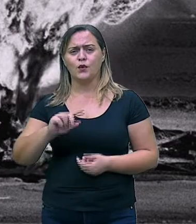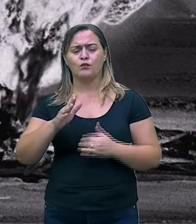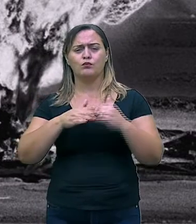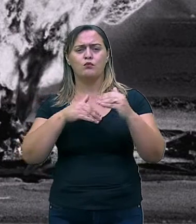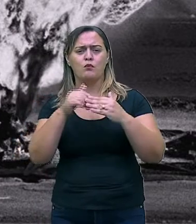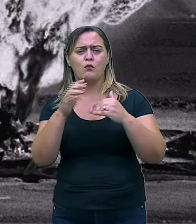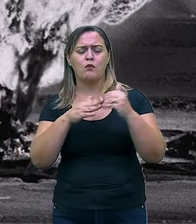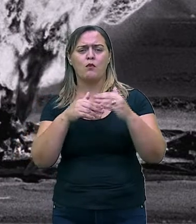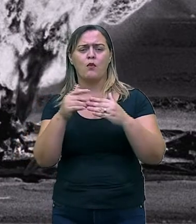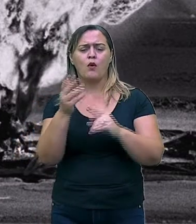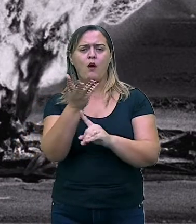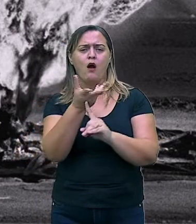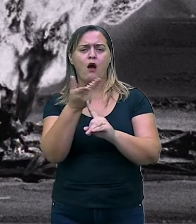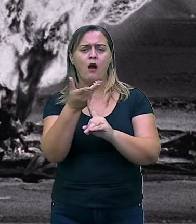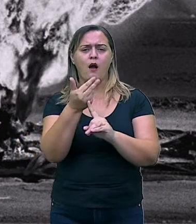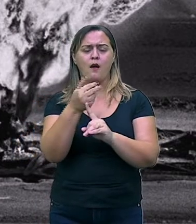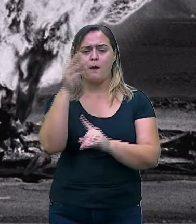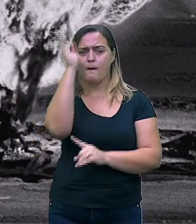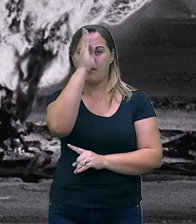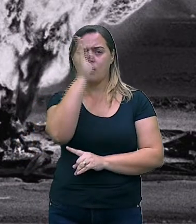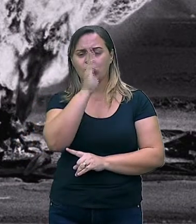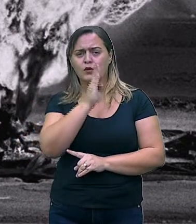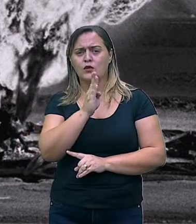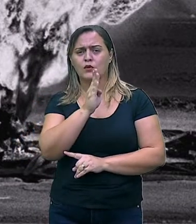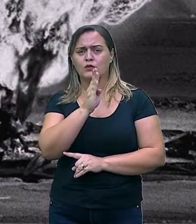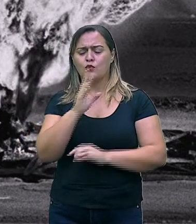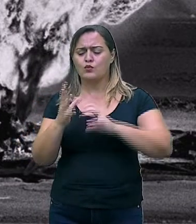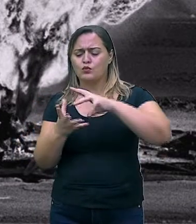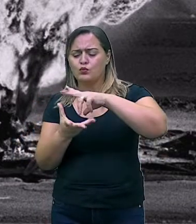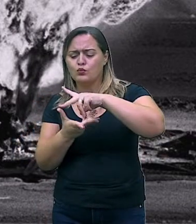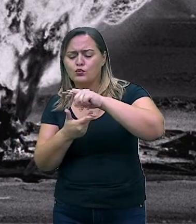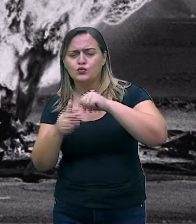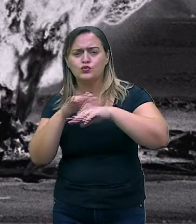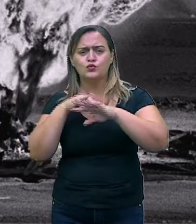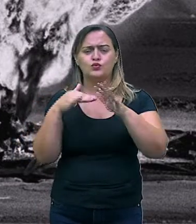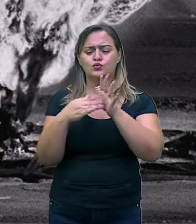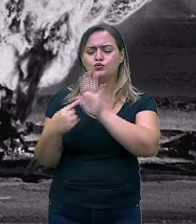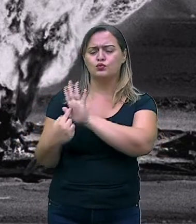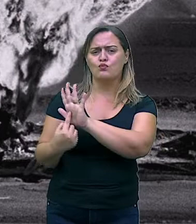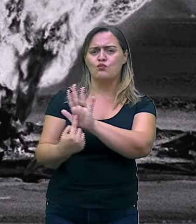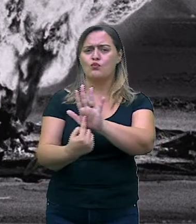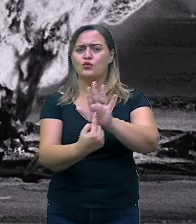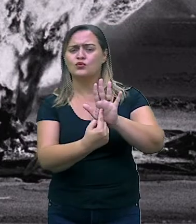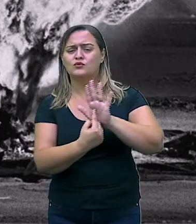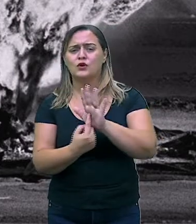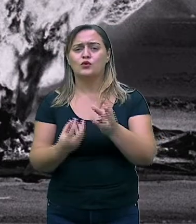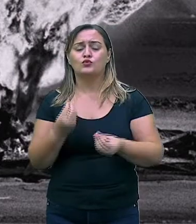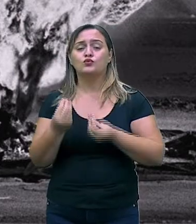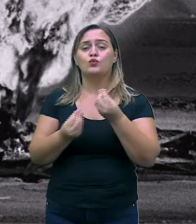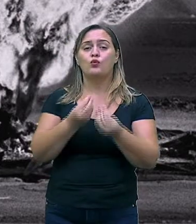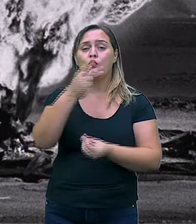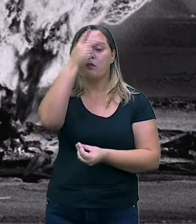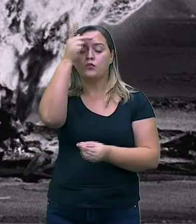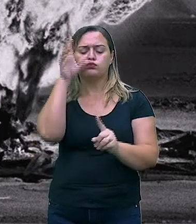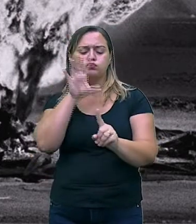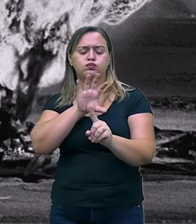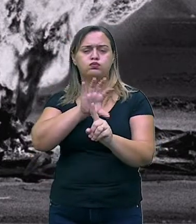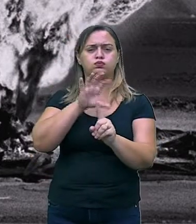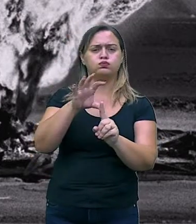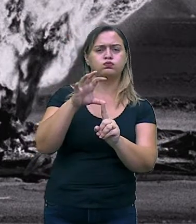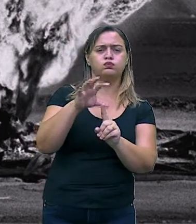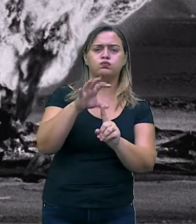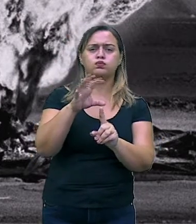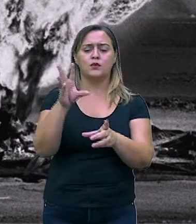rodou o mundo mostrando as várias visões e essa interferência do ser humano dentro desse